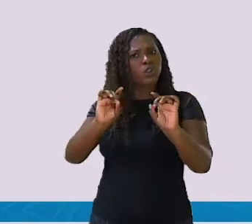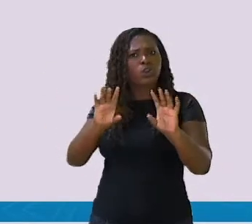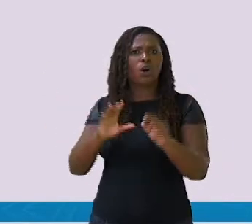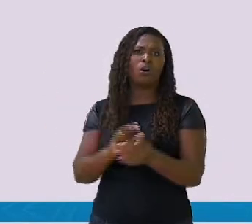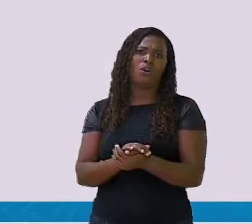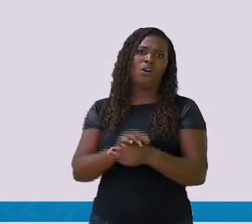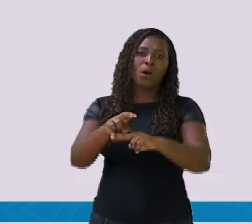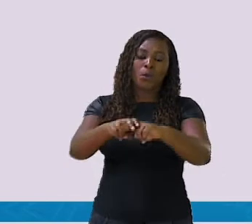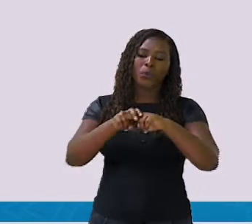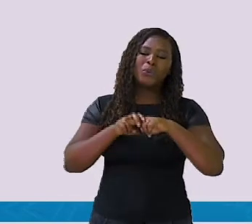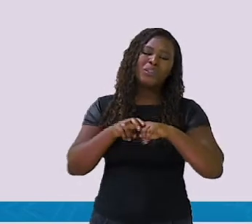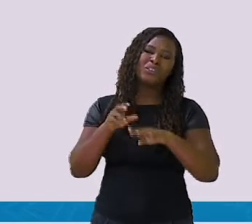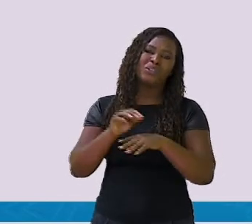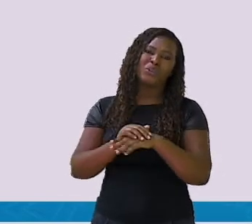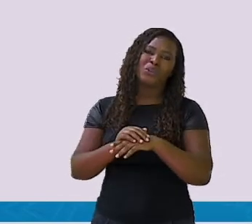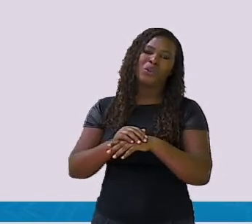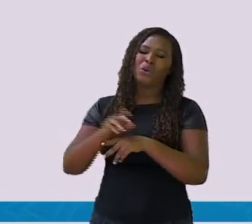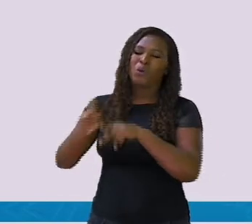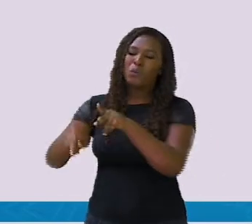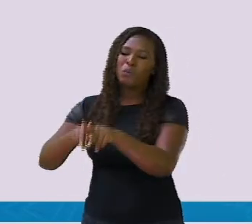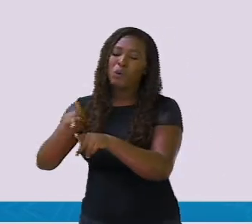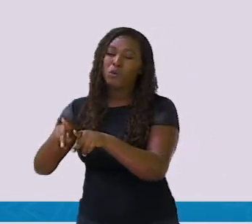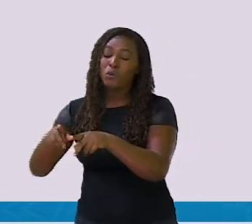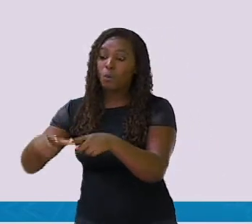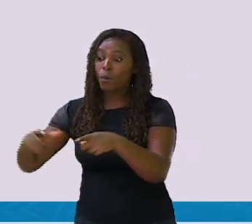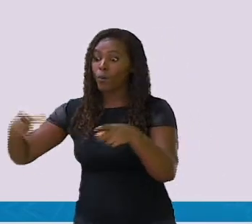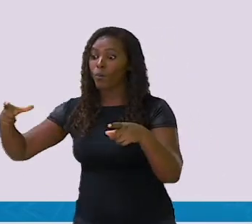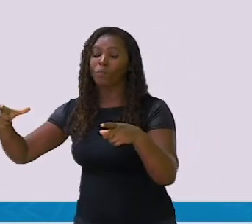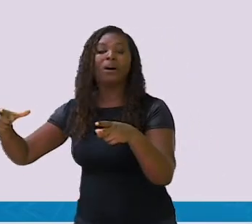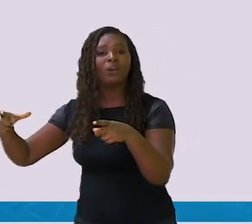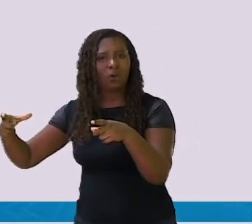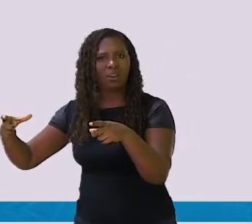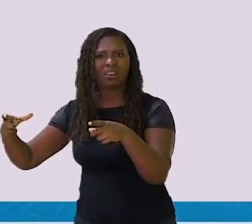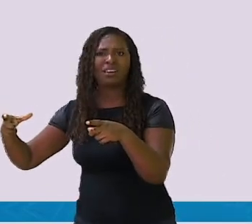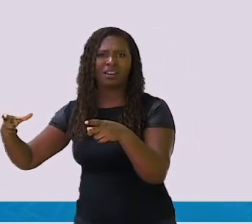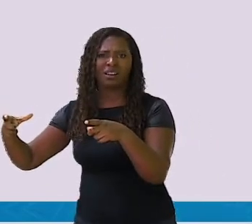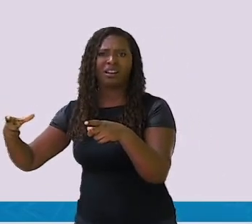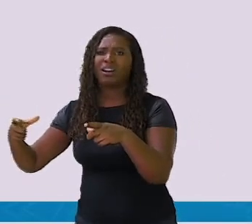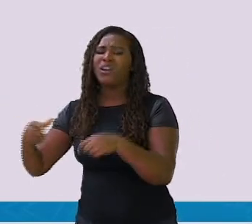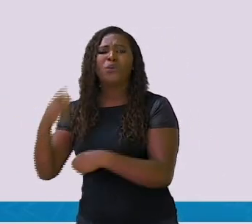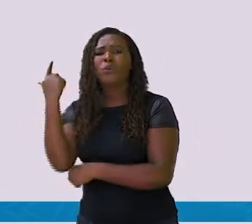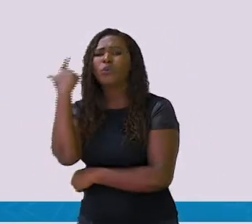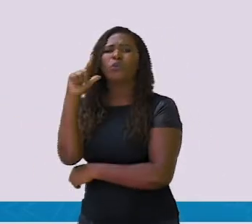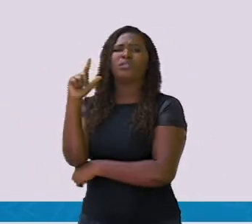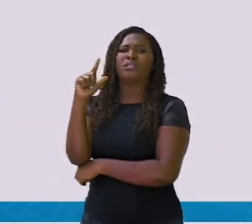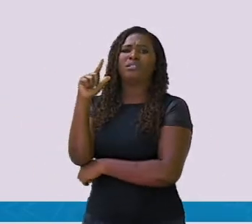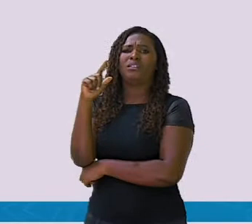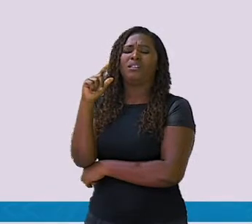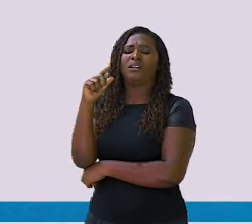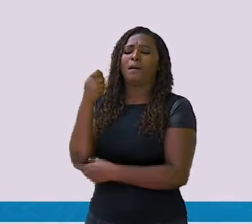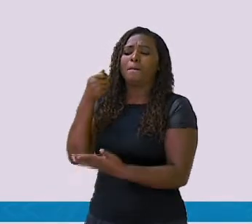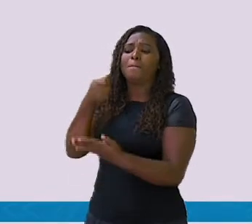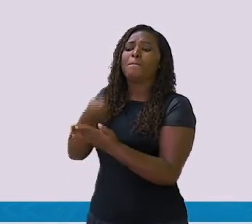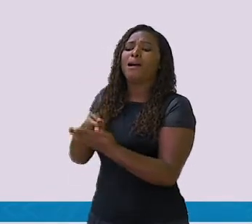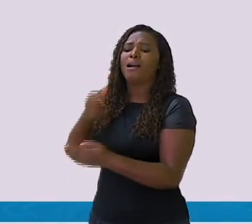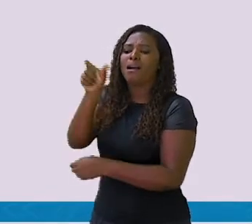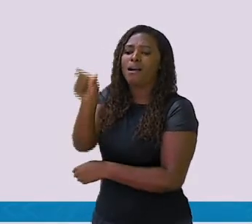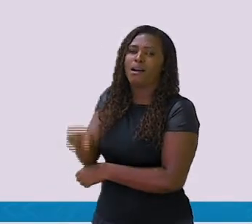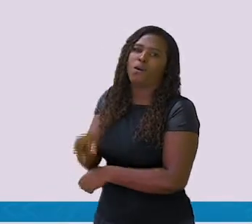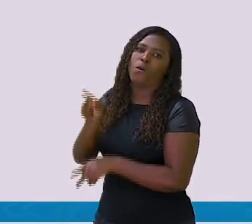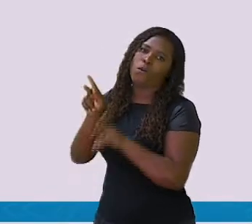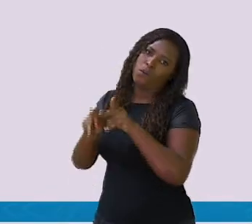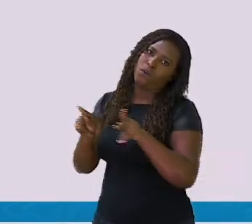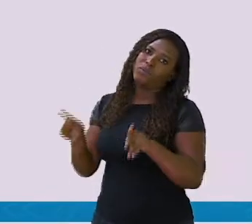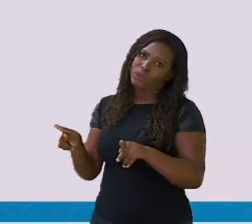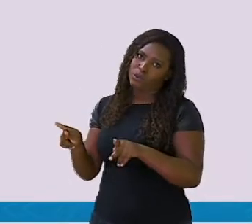não tinha acesso a essa educação, acesso a esses professores que conseguiam educar essas crianças. Então, não era